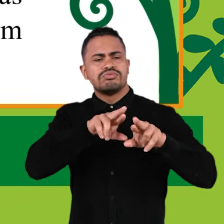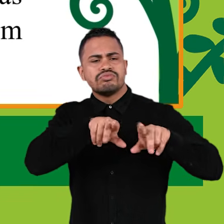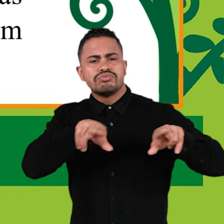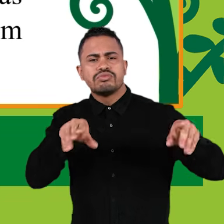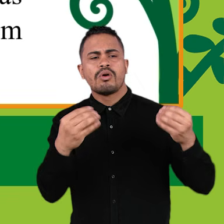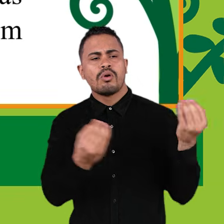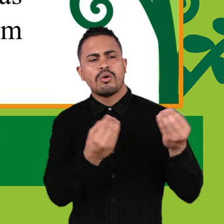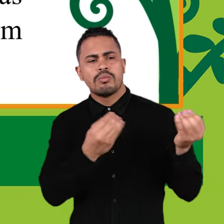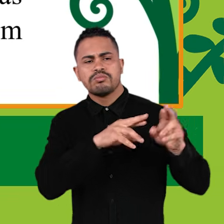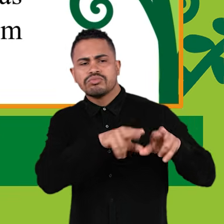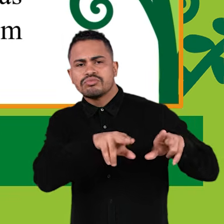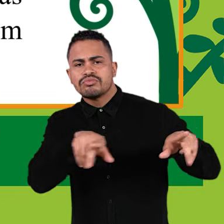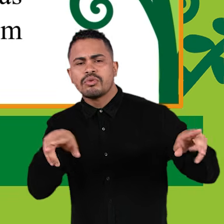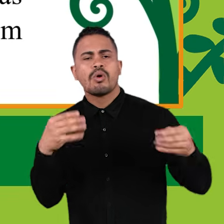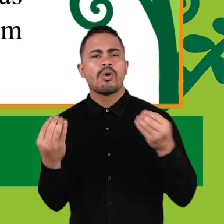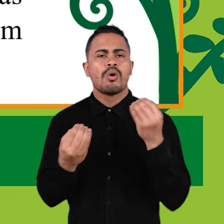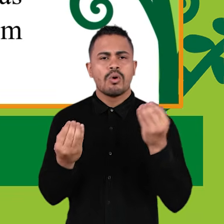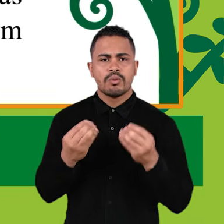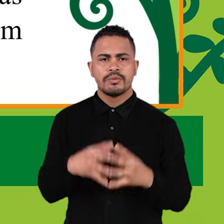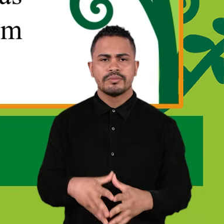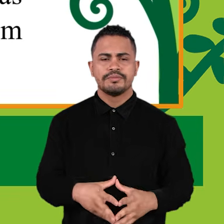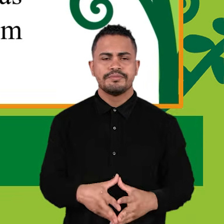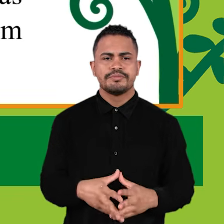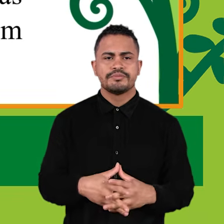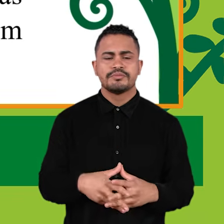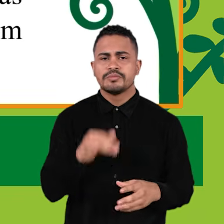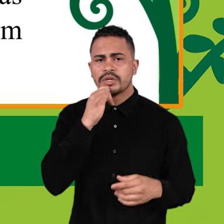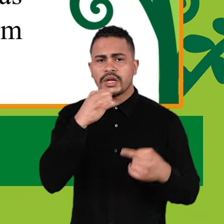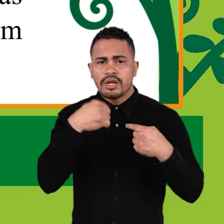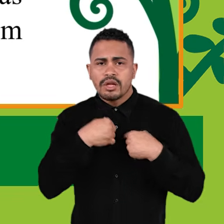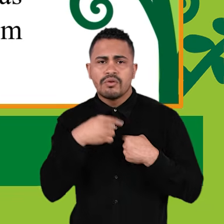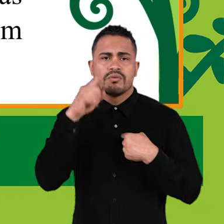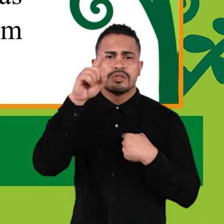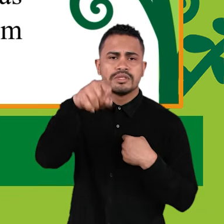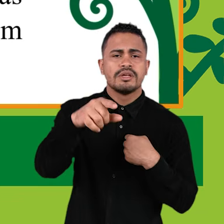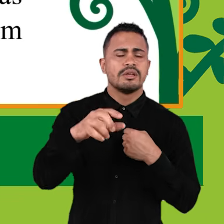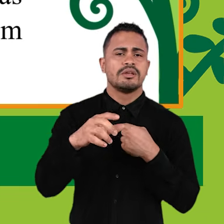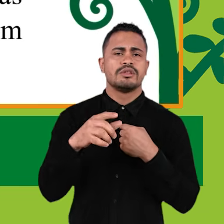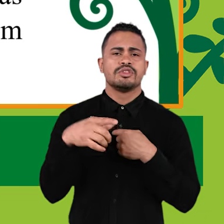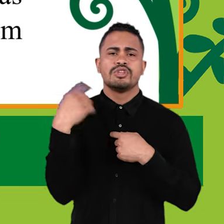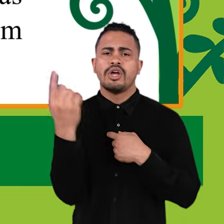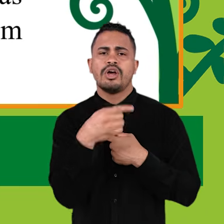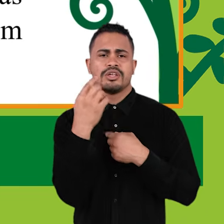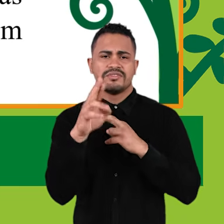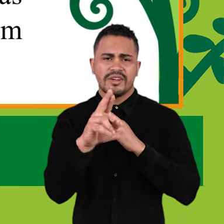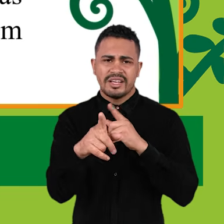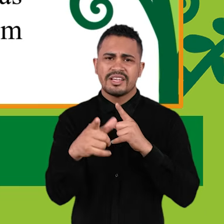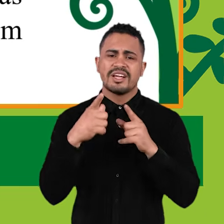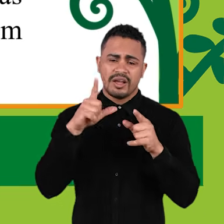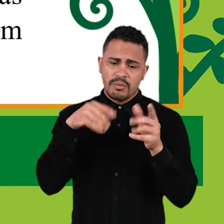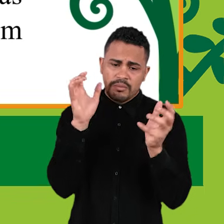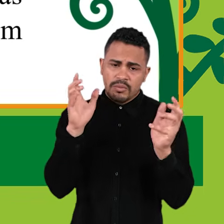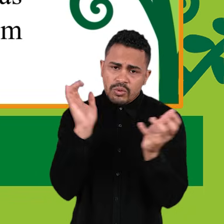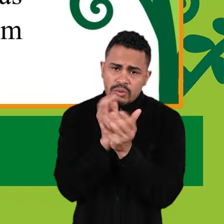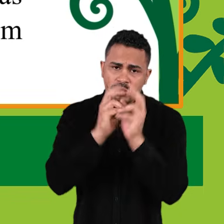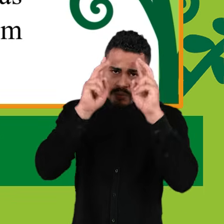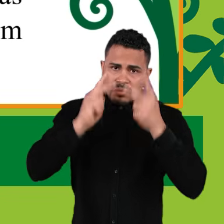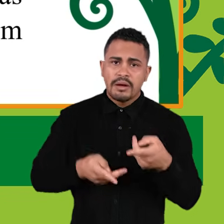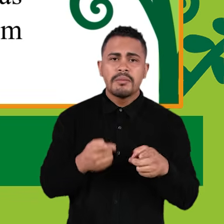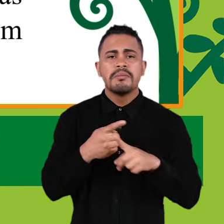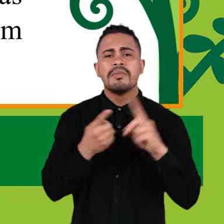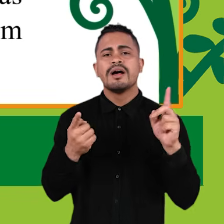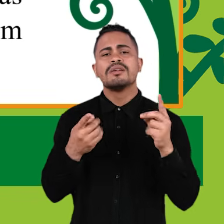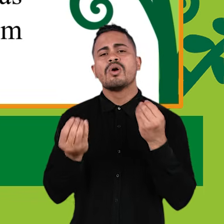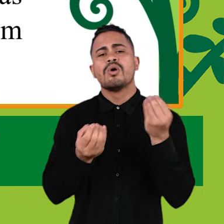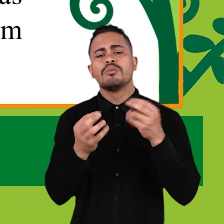atuar exatamente nas diferenças dos organismos. Eu e você e todos nós somos diferentes, apesar de sermos da mesma espécie. Mas de onde vêm